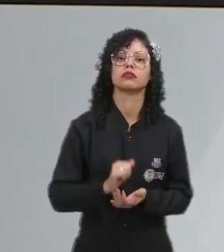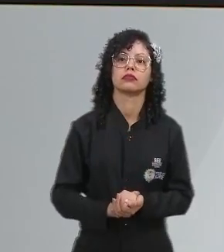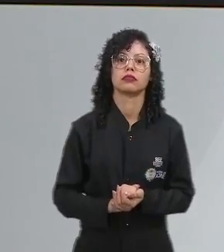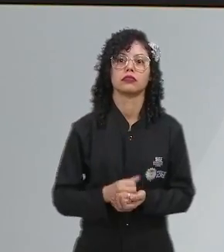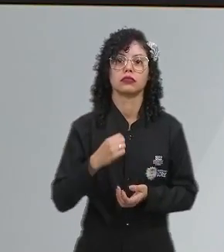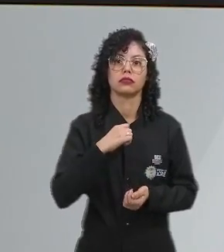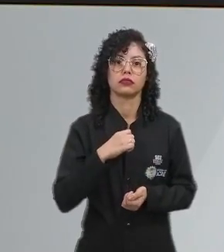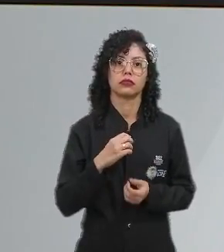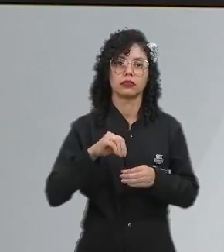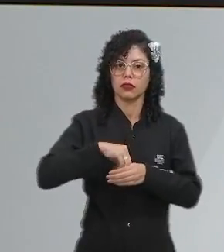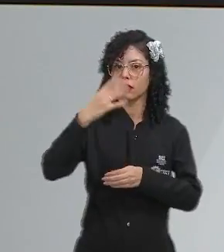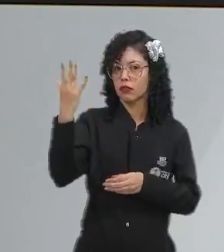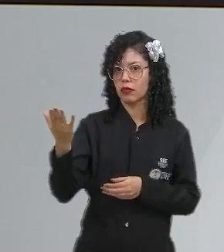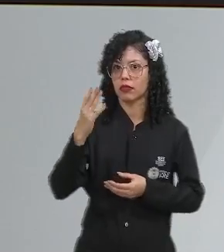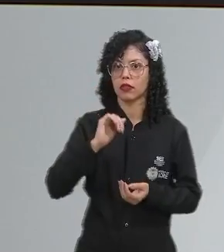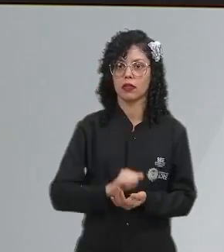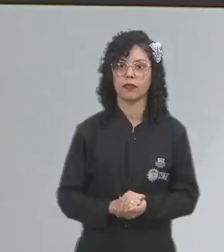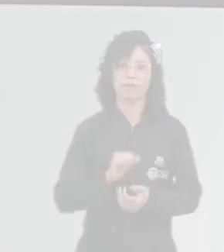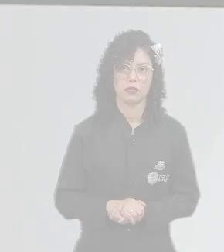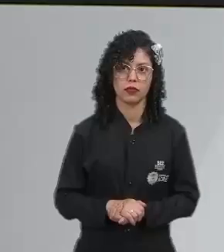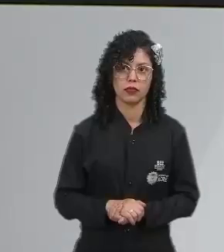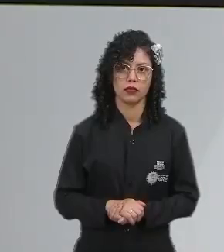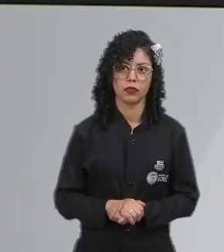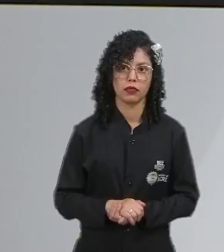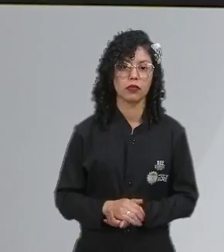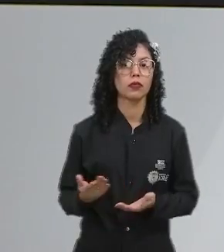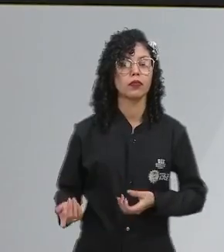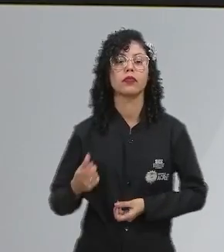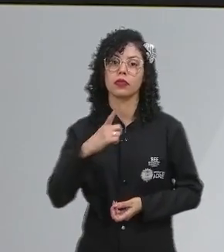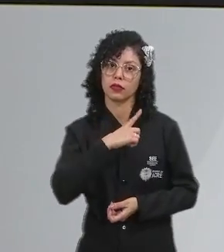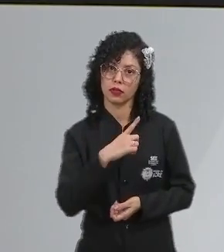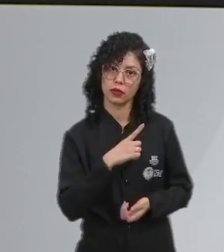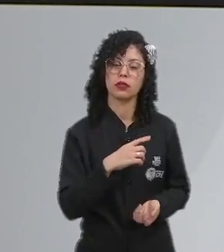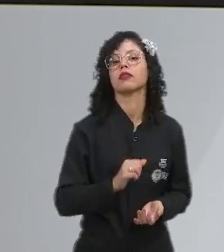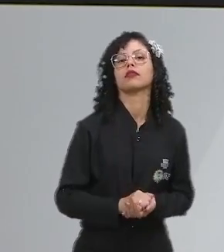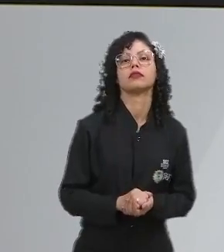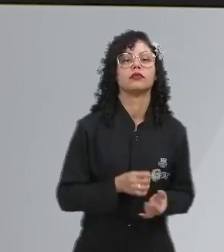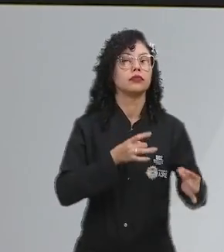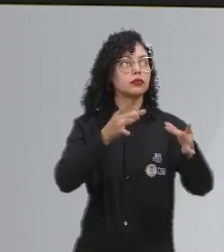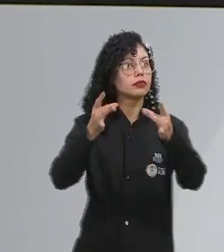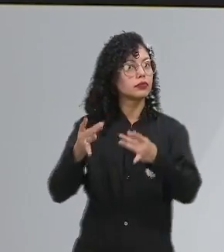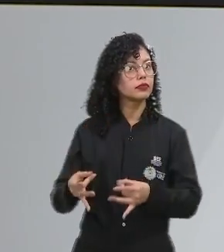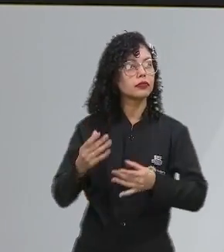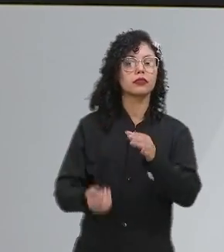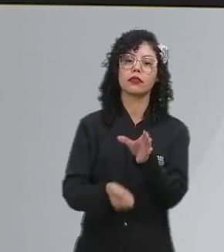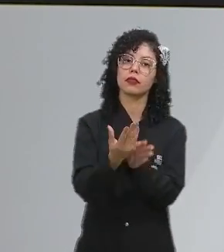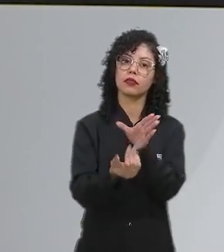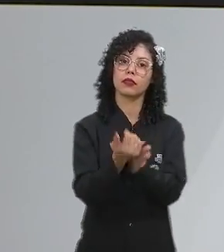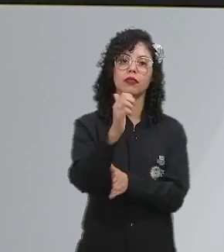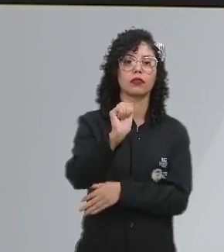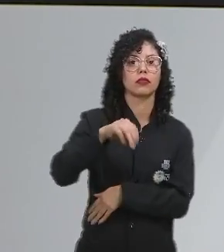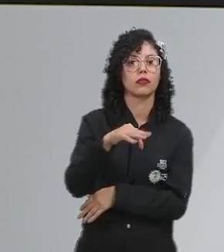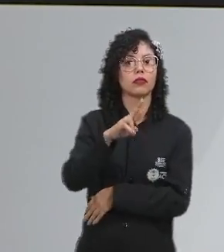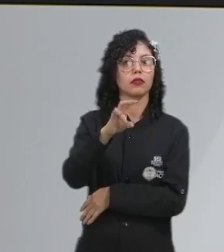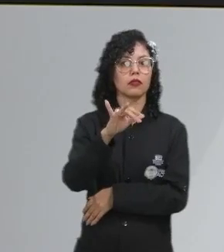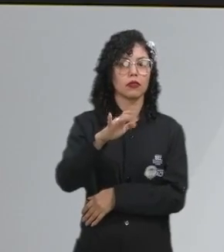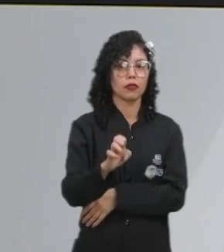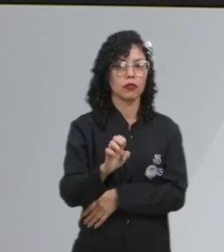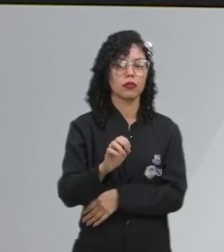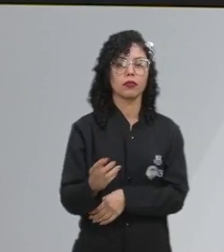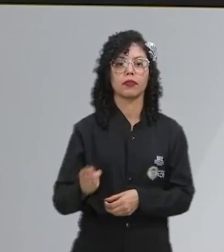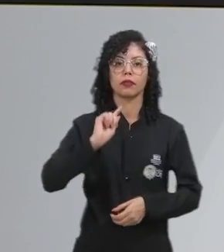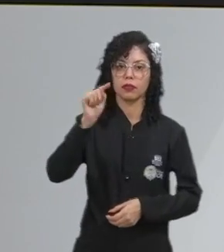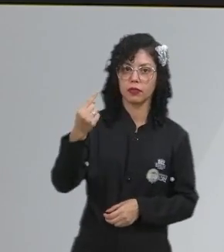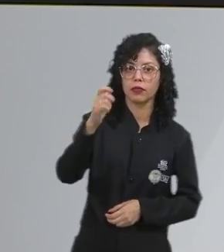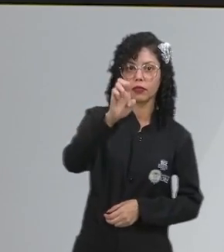as exportações elas fossem cessadas, que foi essa venda dos produtos americanos para a Europa durante a